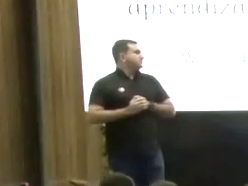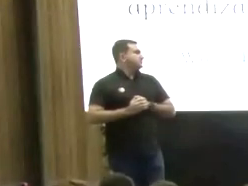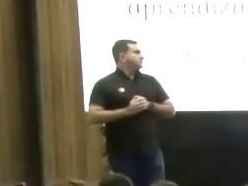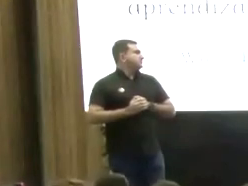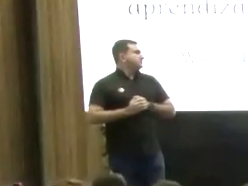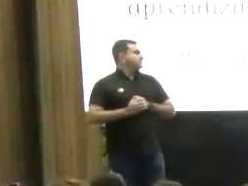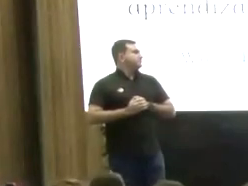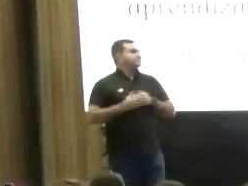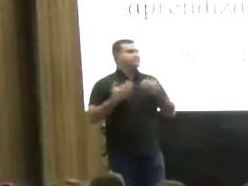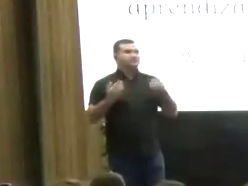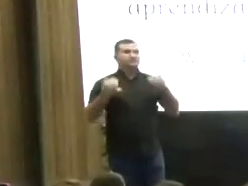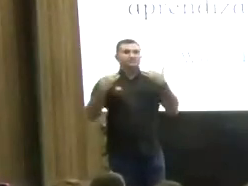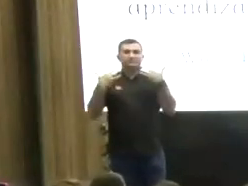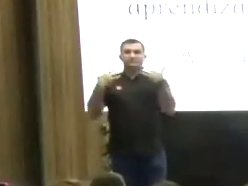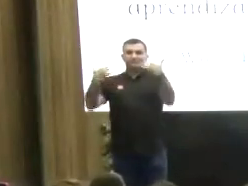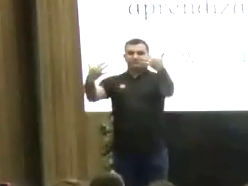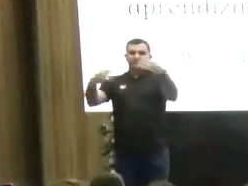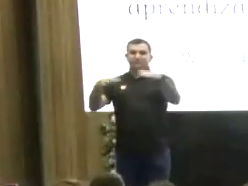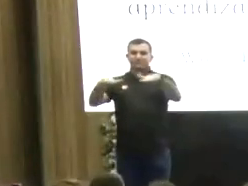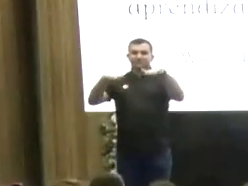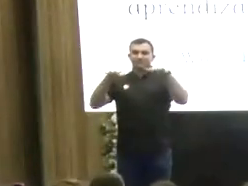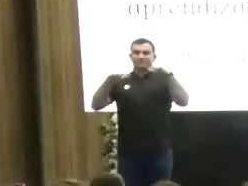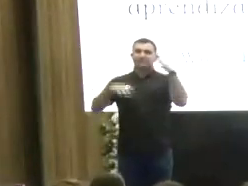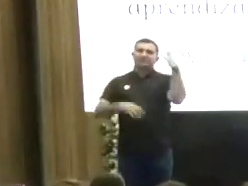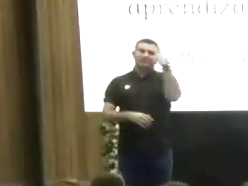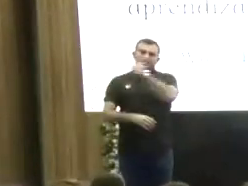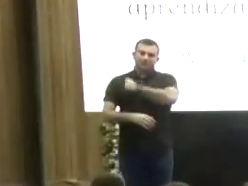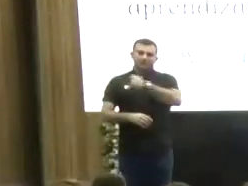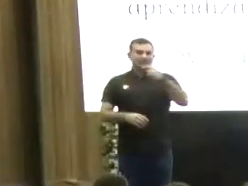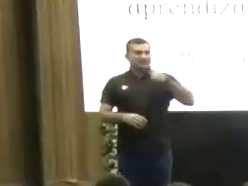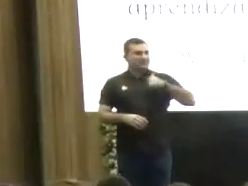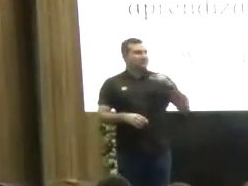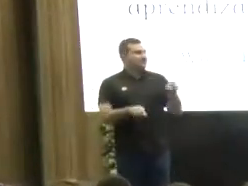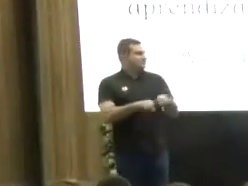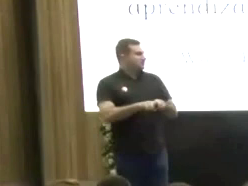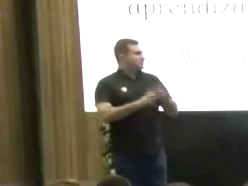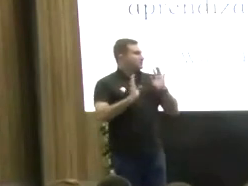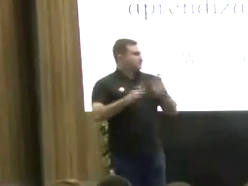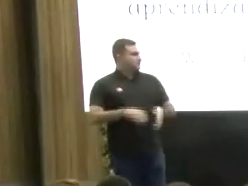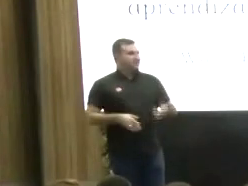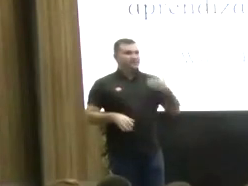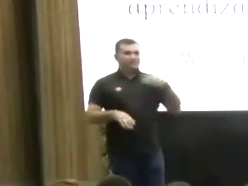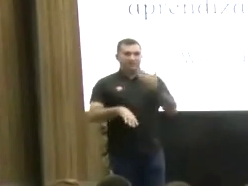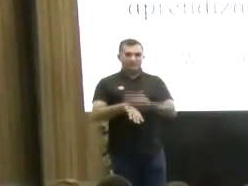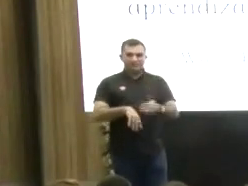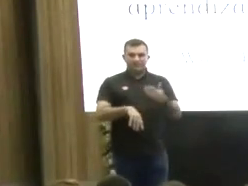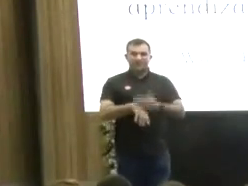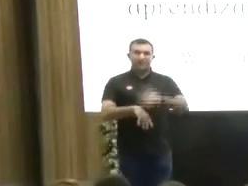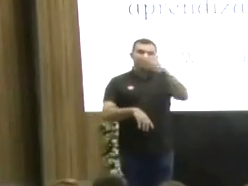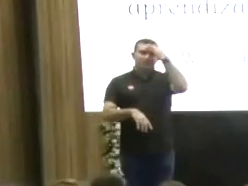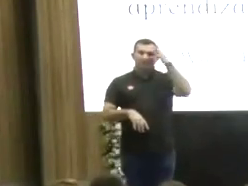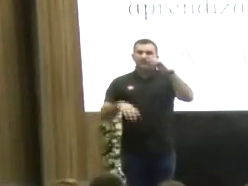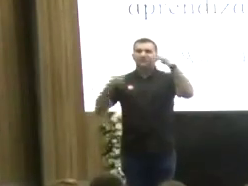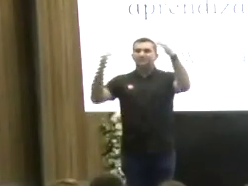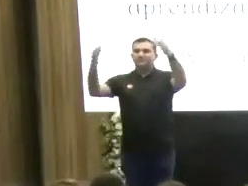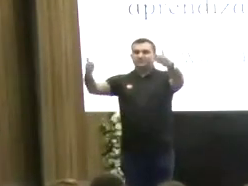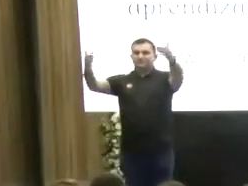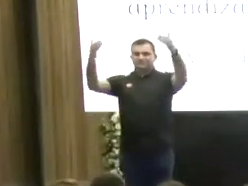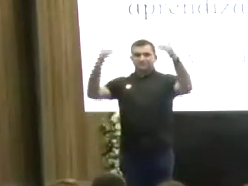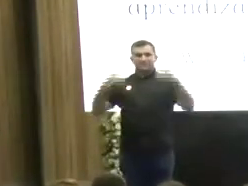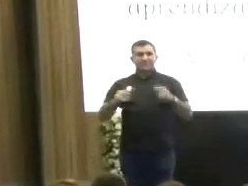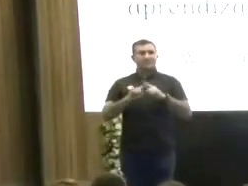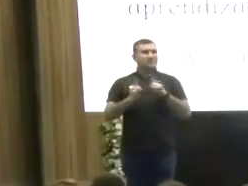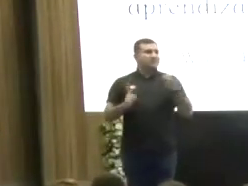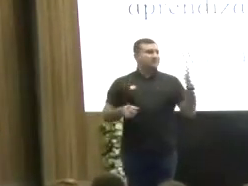Gente, o auditório está lindo, lotado. Eu até ensaiei um momento em que eu pediria para quem estivesse mais distante se aproximar, mas que